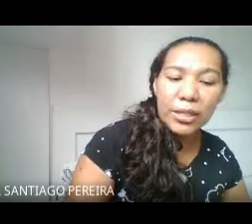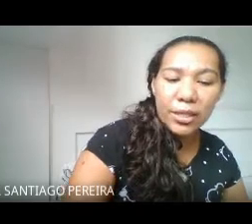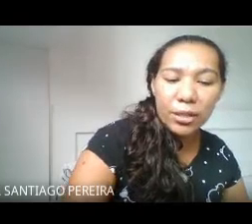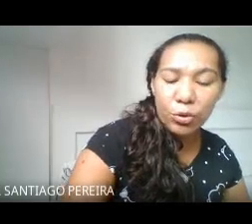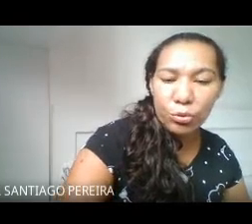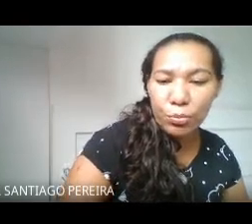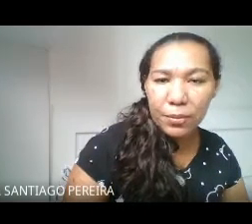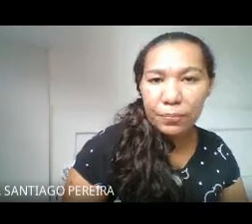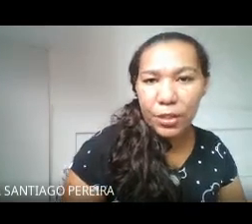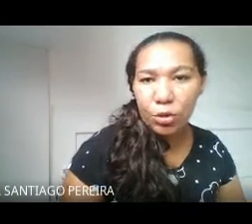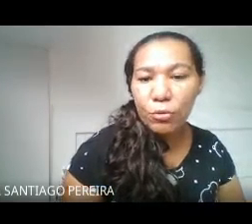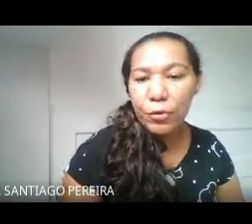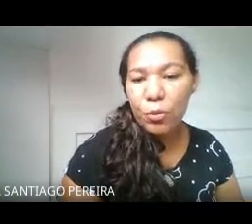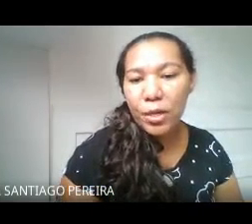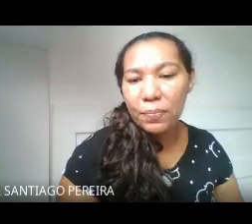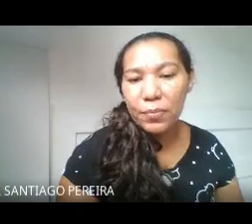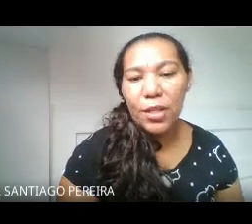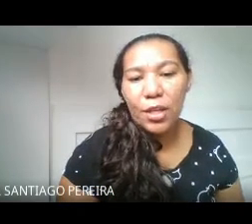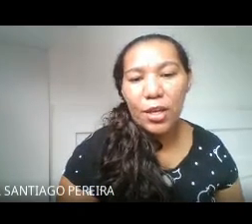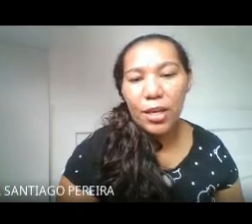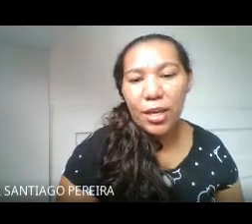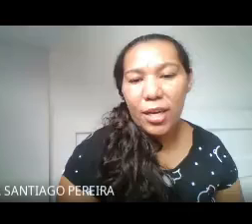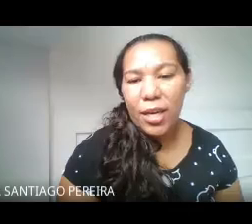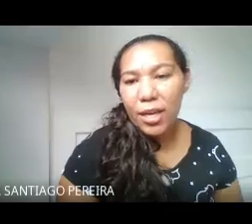aqui é o link no YouTube do filme